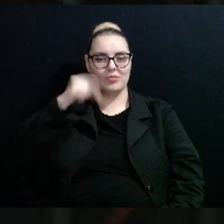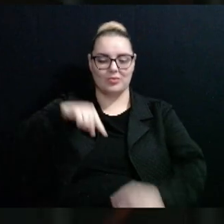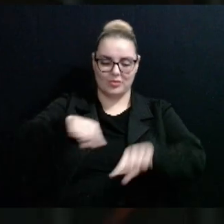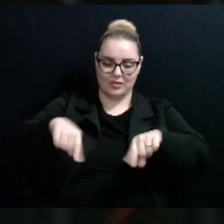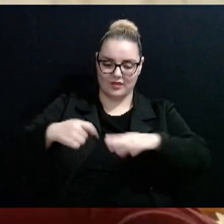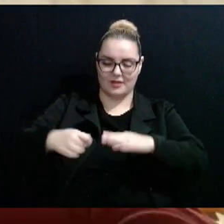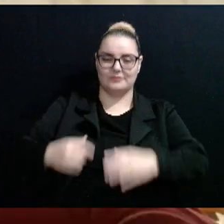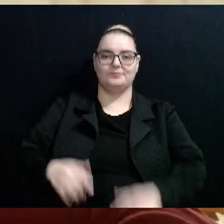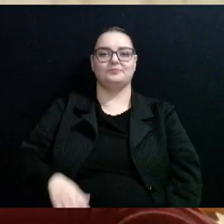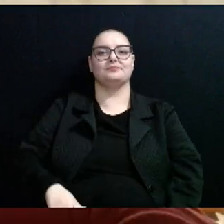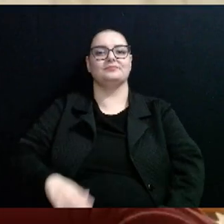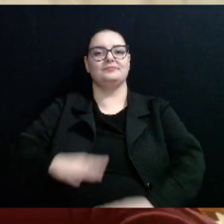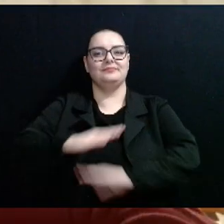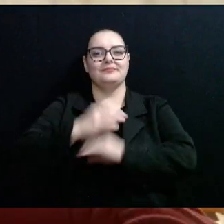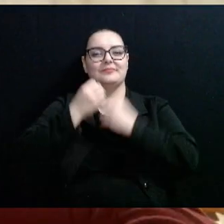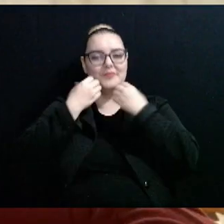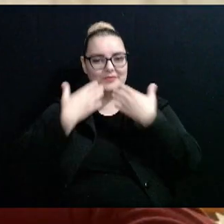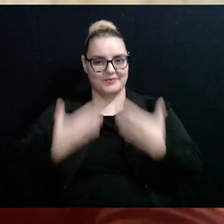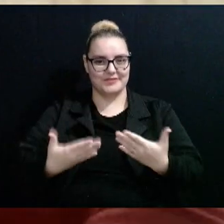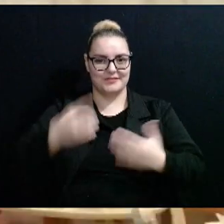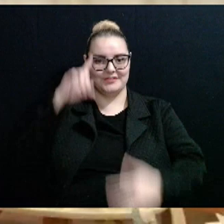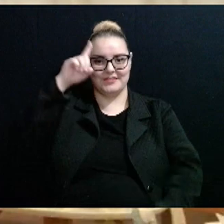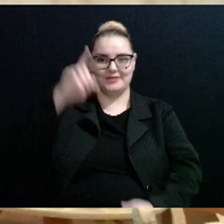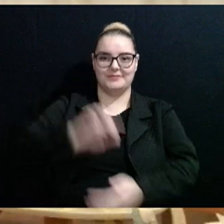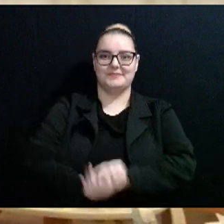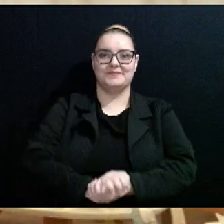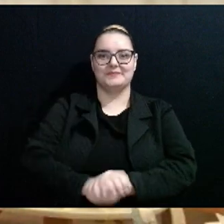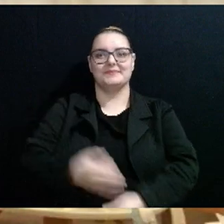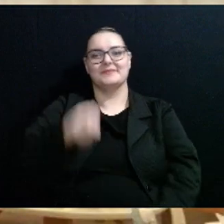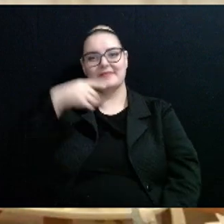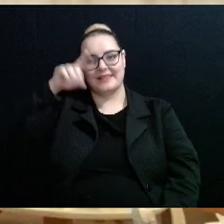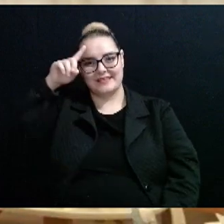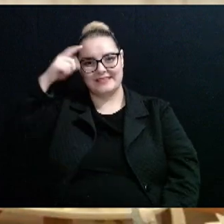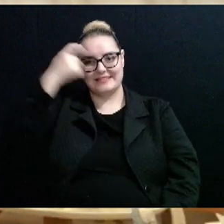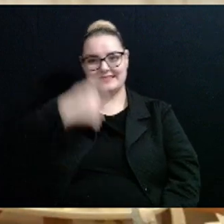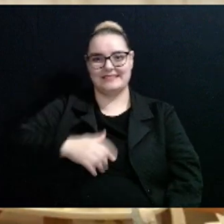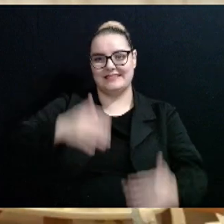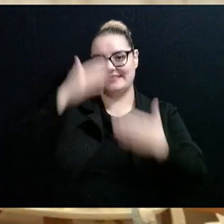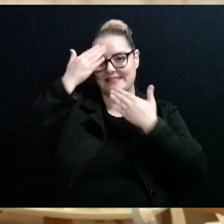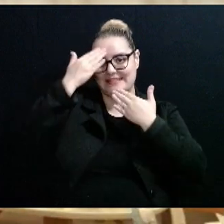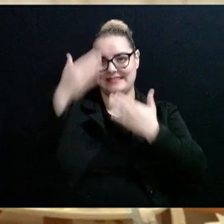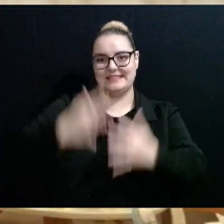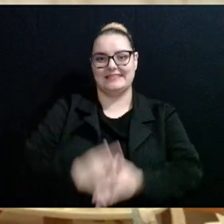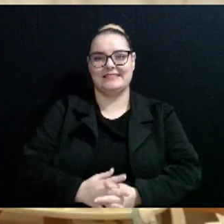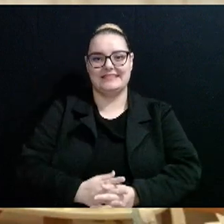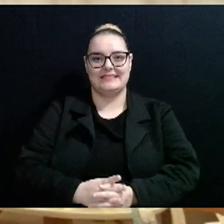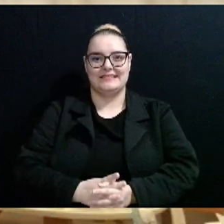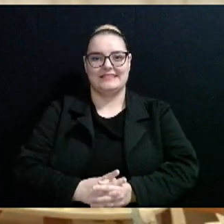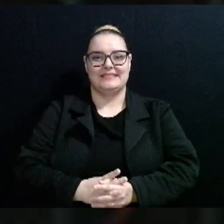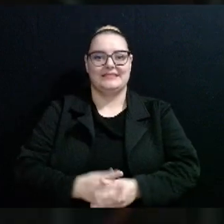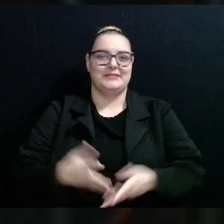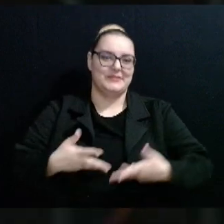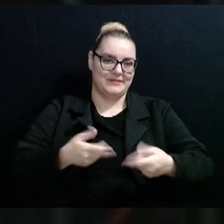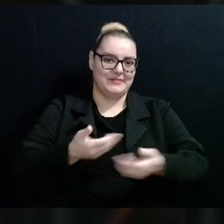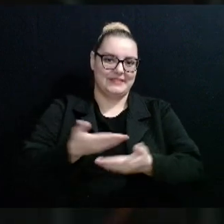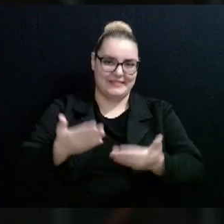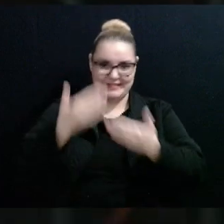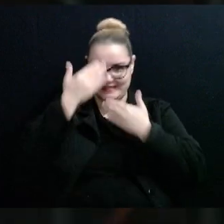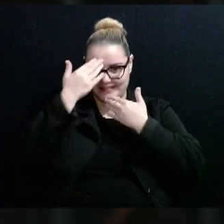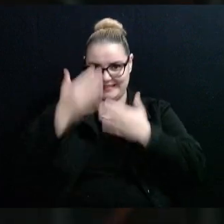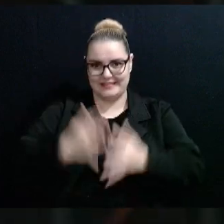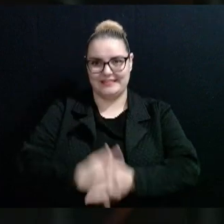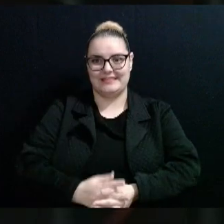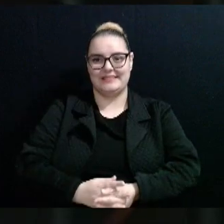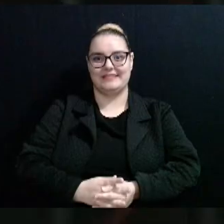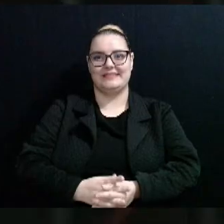Bom dia. Bom dia, eu que agradeço a gentileza do convite de vocês. Obrigada.